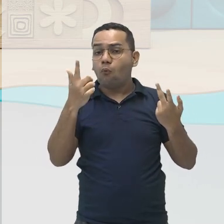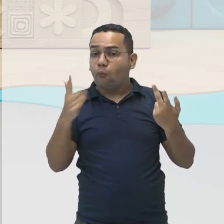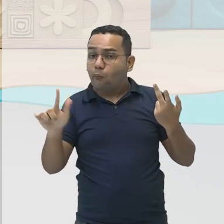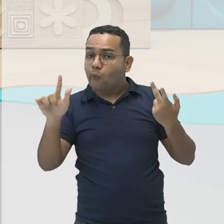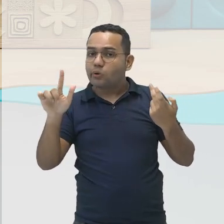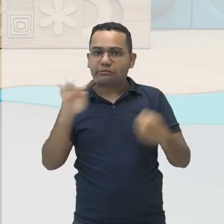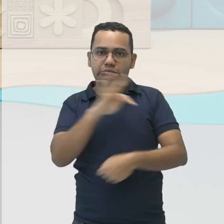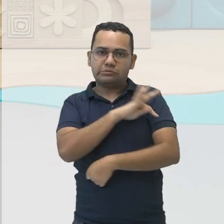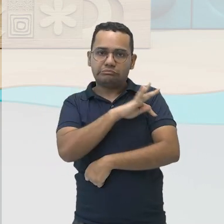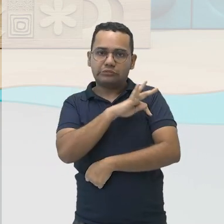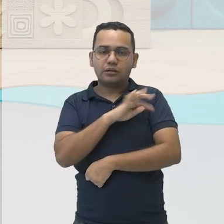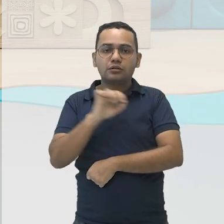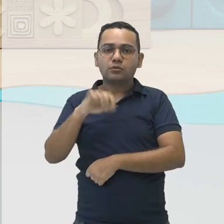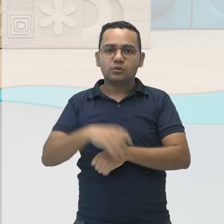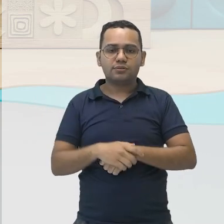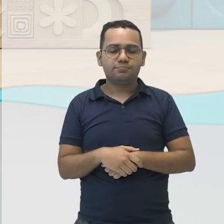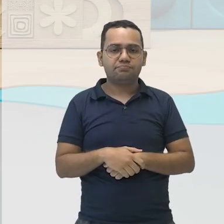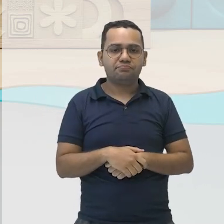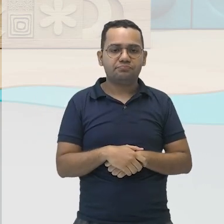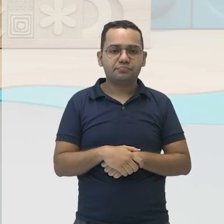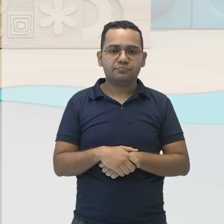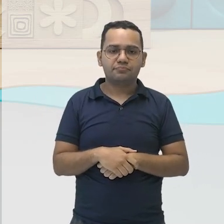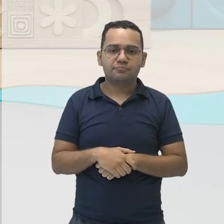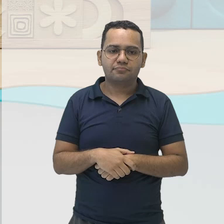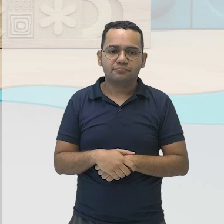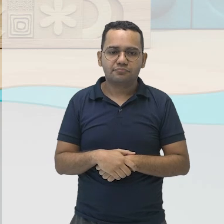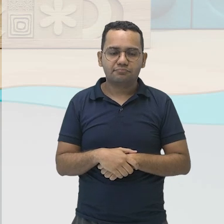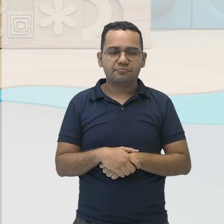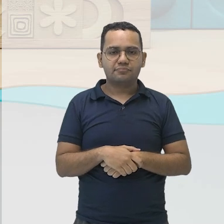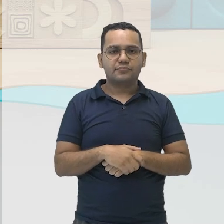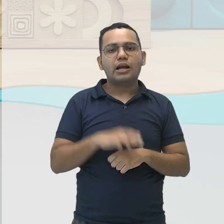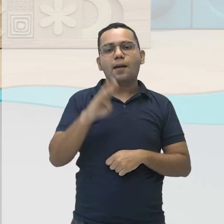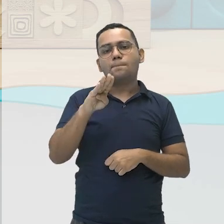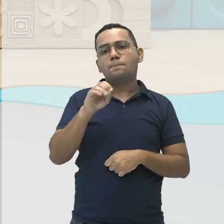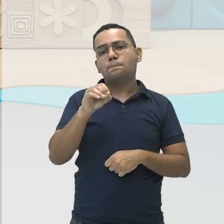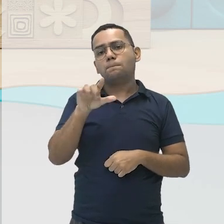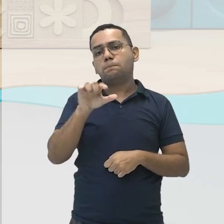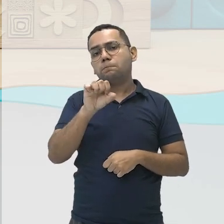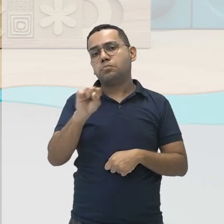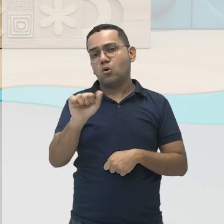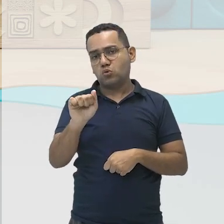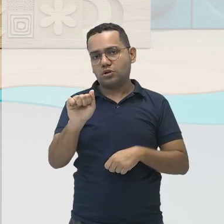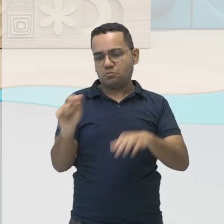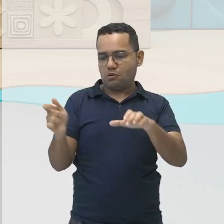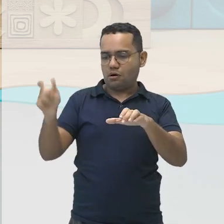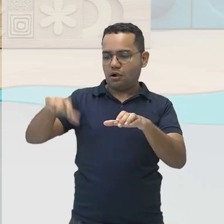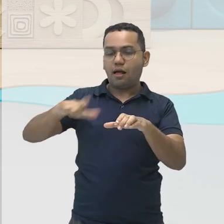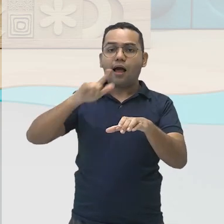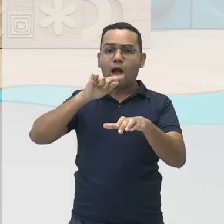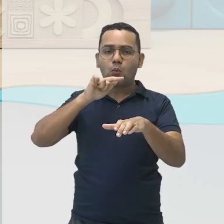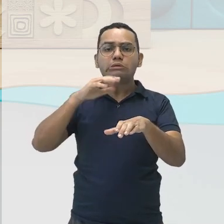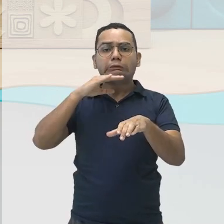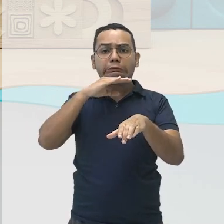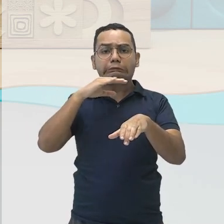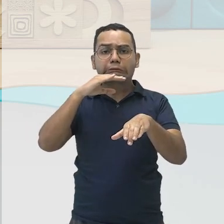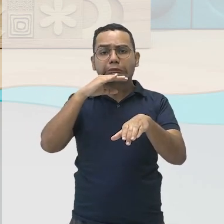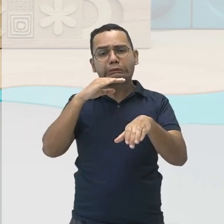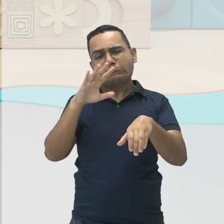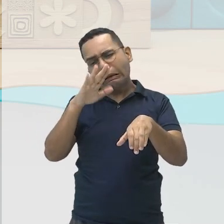ali com aquela bolsinha térmica quente, né? Quente não, morninha, e coloca ali em cima da área afetada, porque isso vai